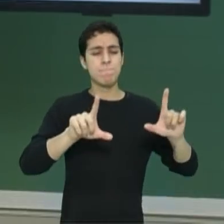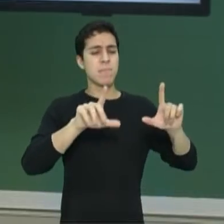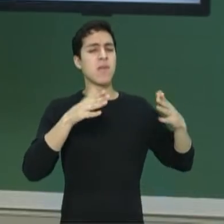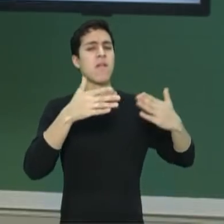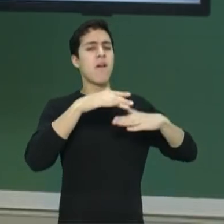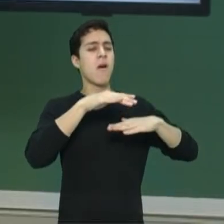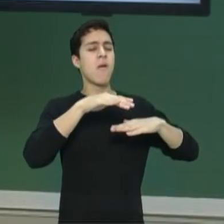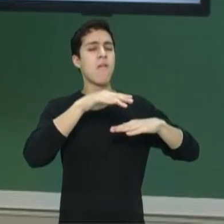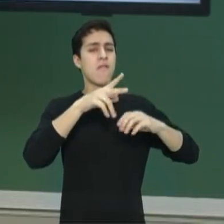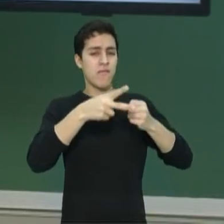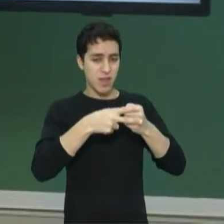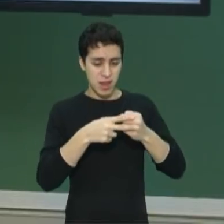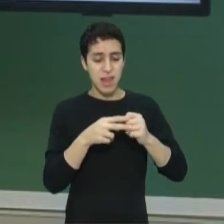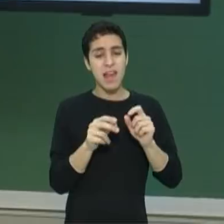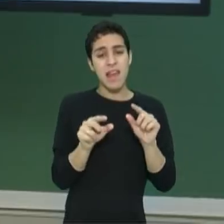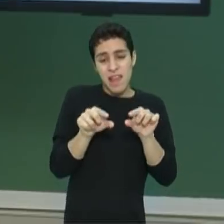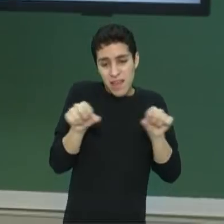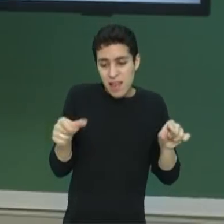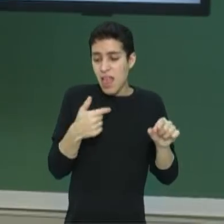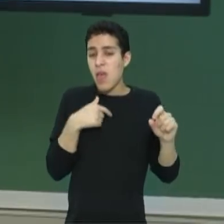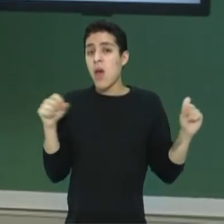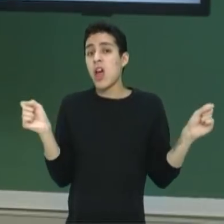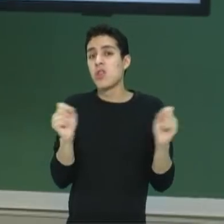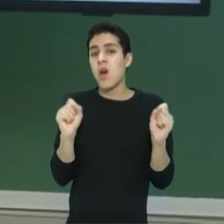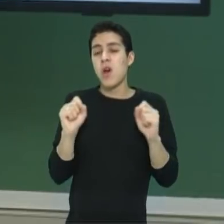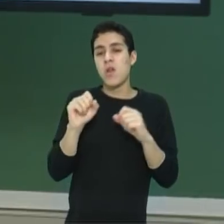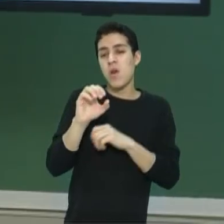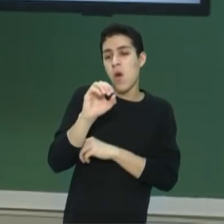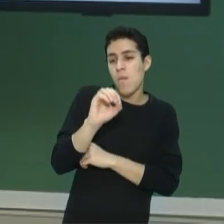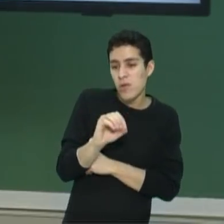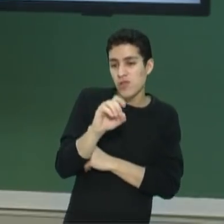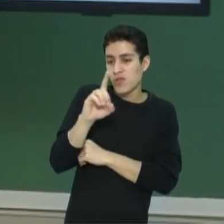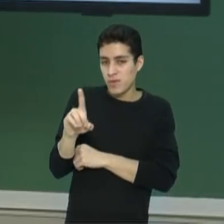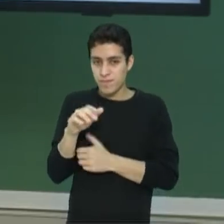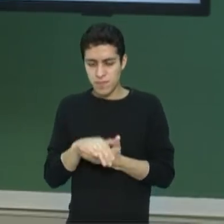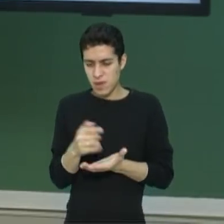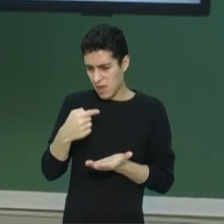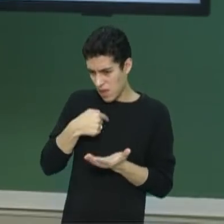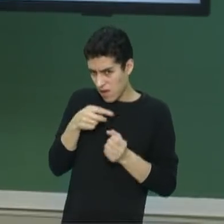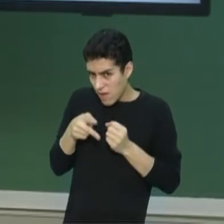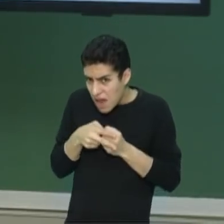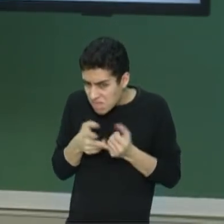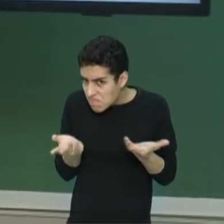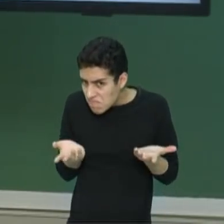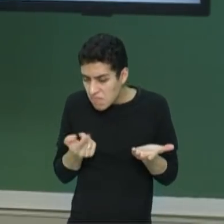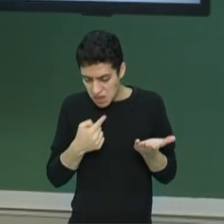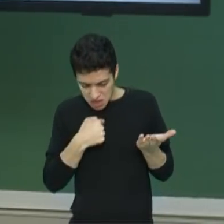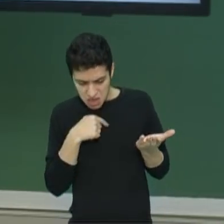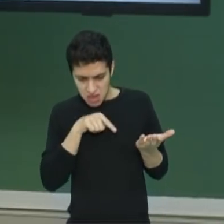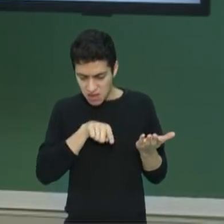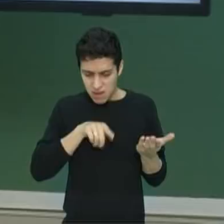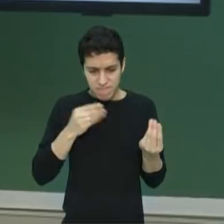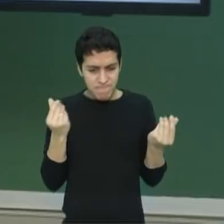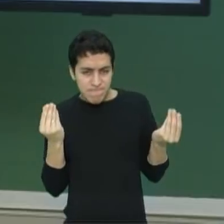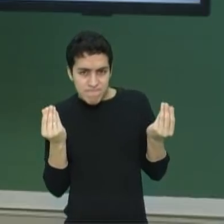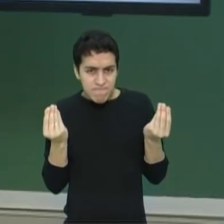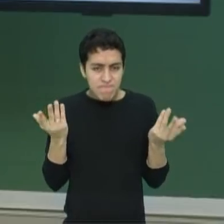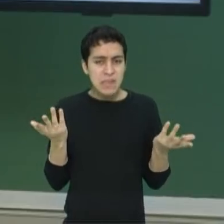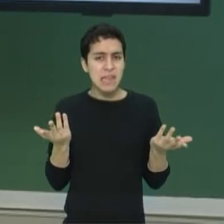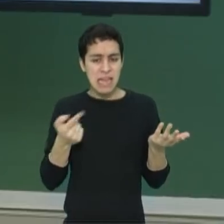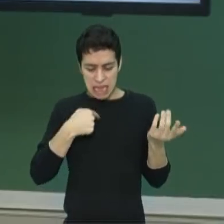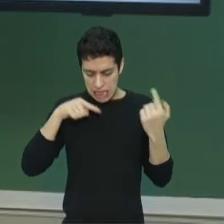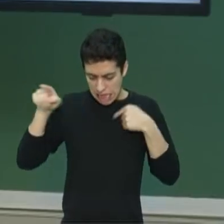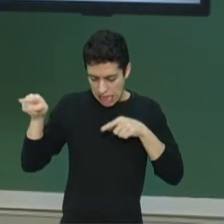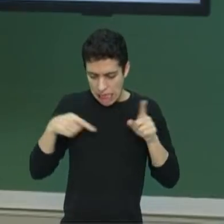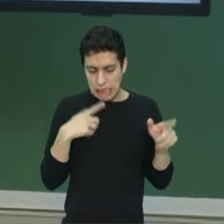Na frase eu adoro o objeto direto. Eu é verbo? Eu, tu, eus, ele, eu, nós, eusamos,